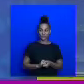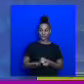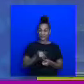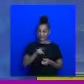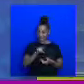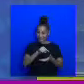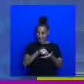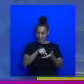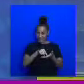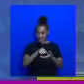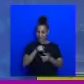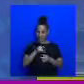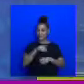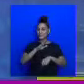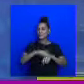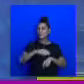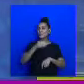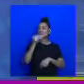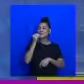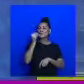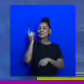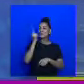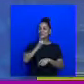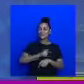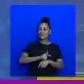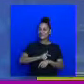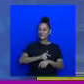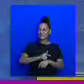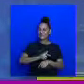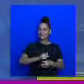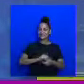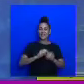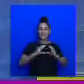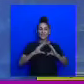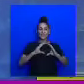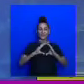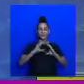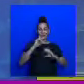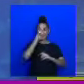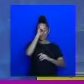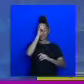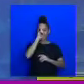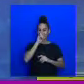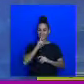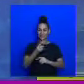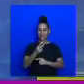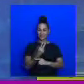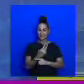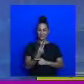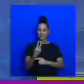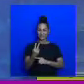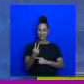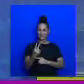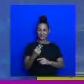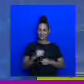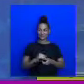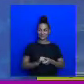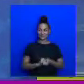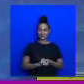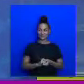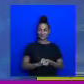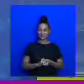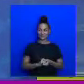E aí, tá marcando? Você ainda tem muitas chances. Bola amarela 22. Amarela